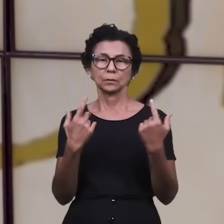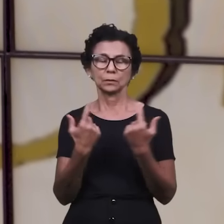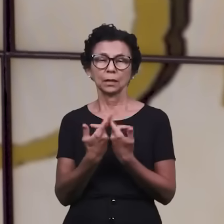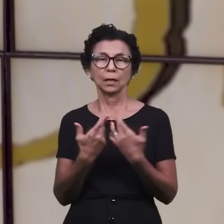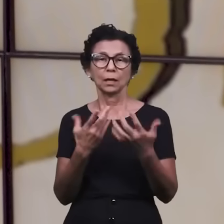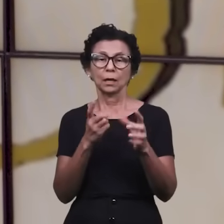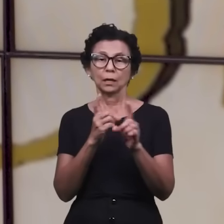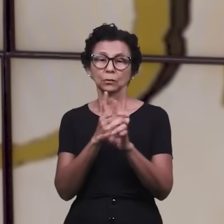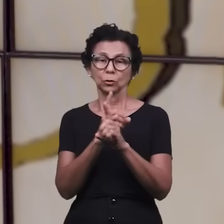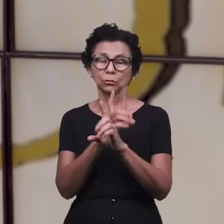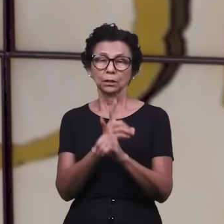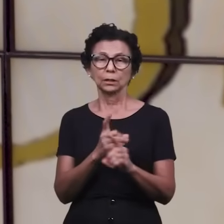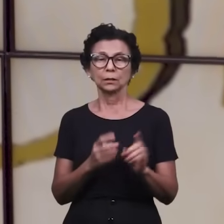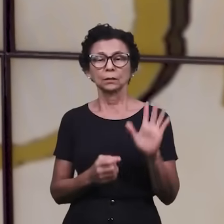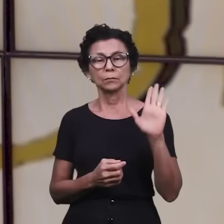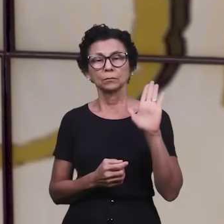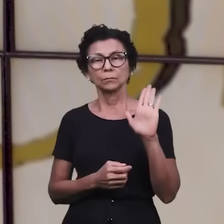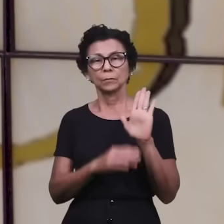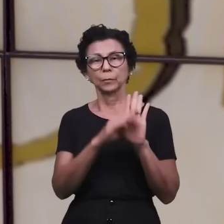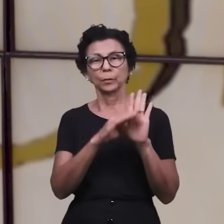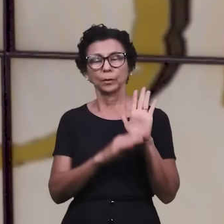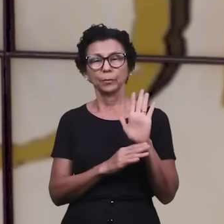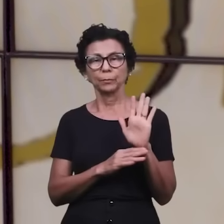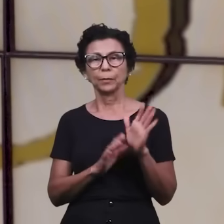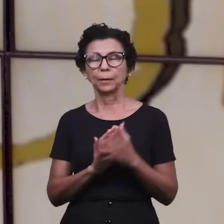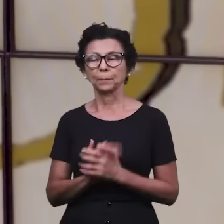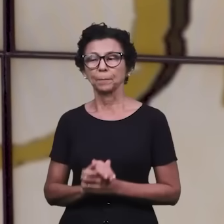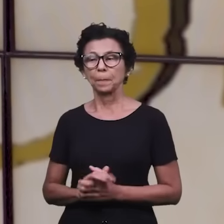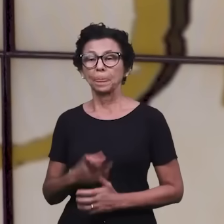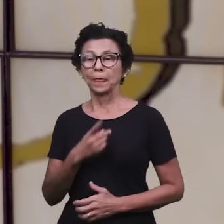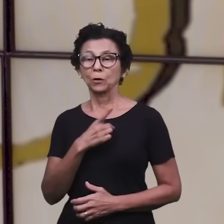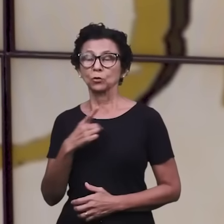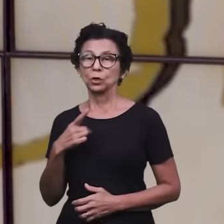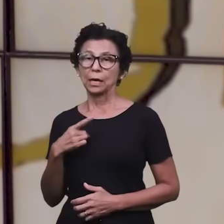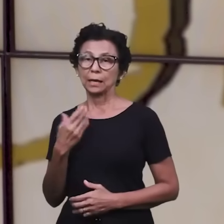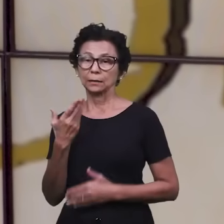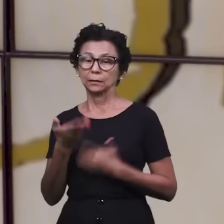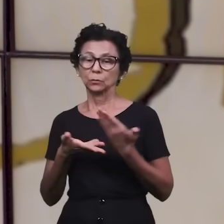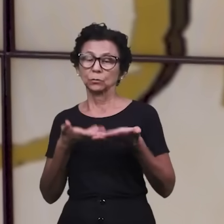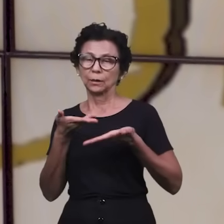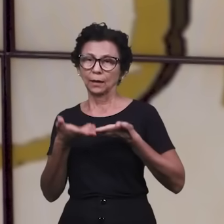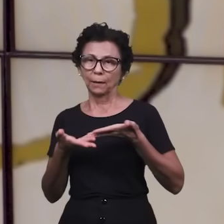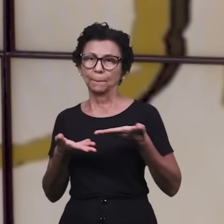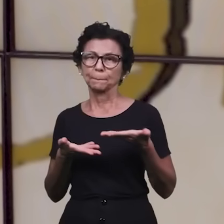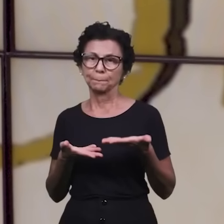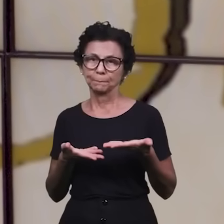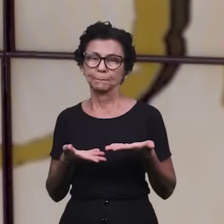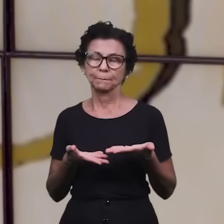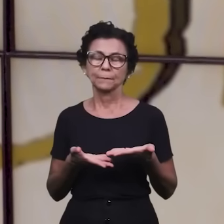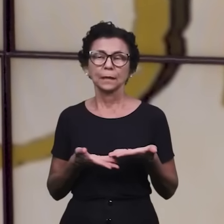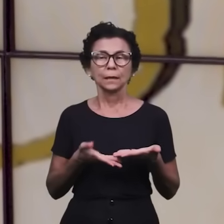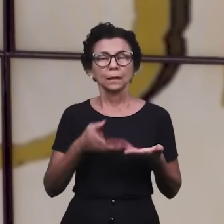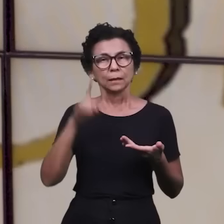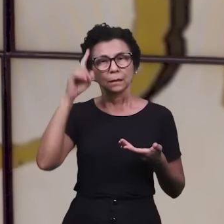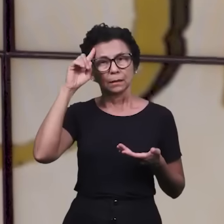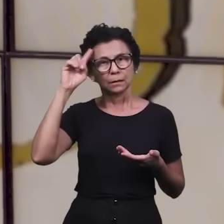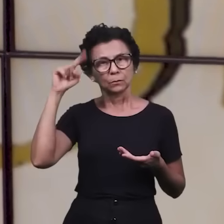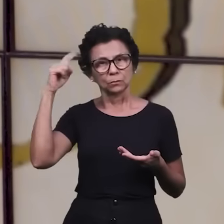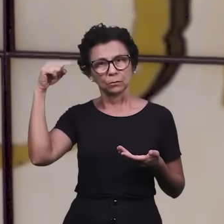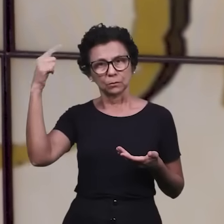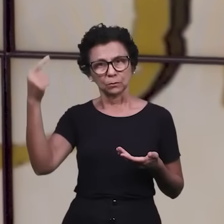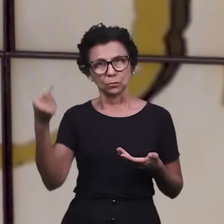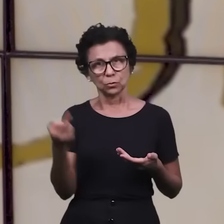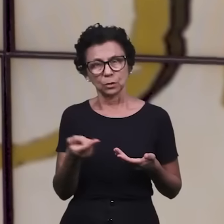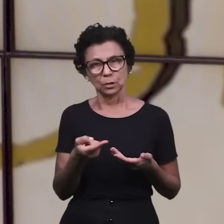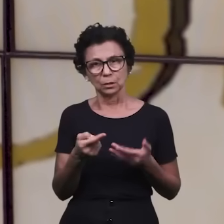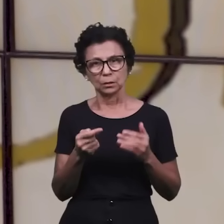igrejas e o diácono tem essa função de zelar pela doutrina. No dia a dia, o contato do diácono